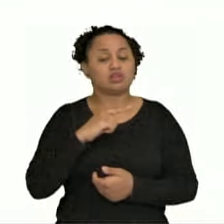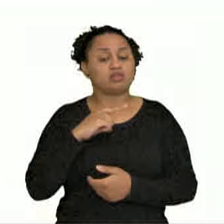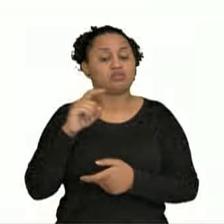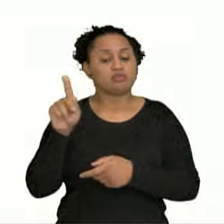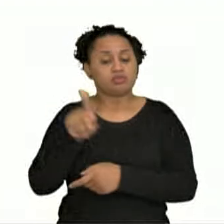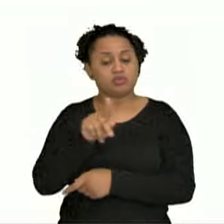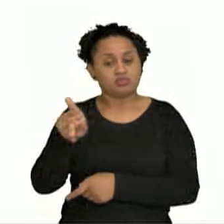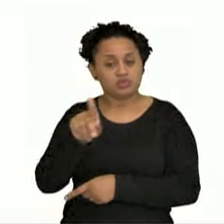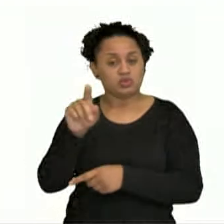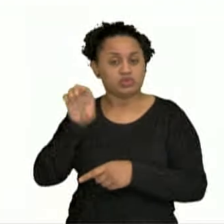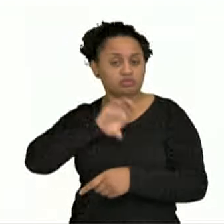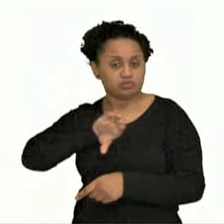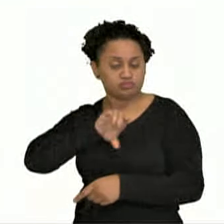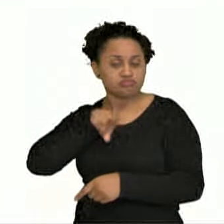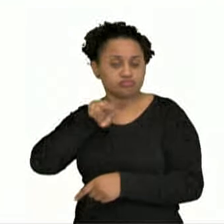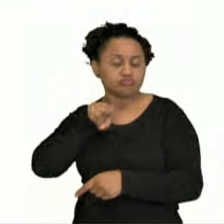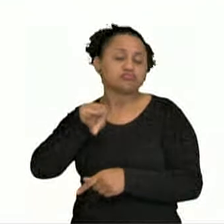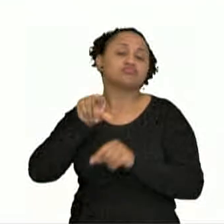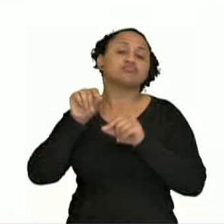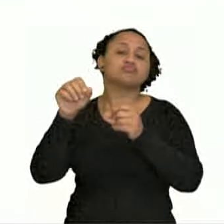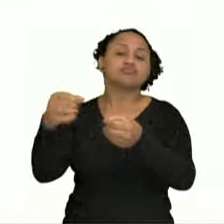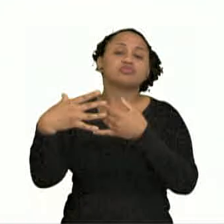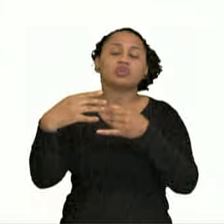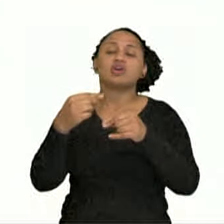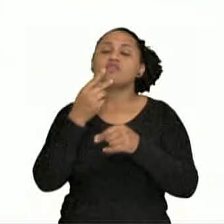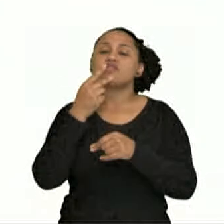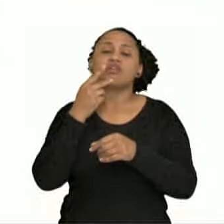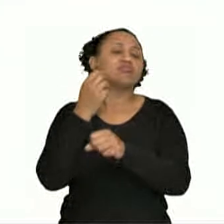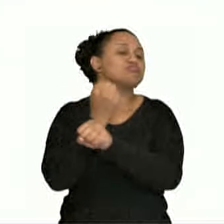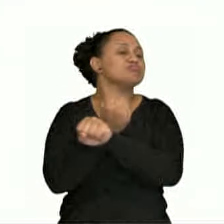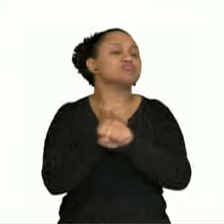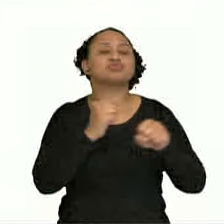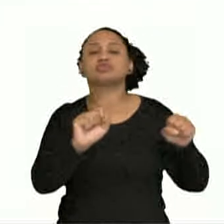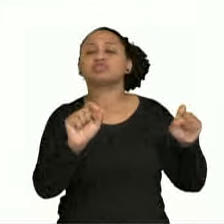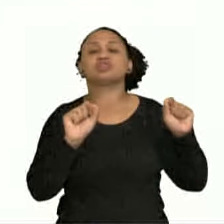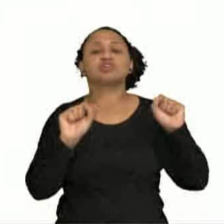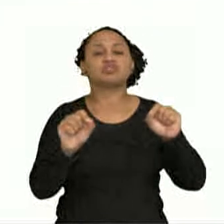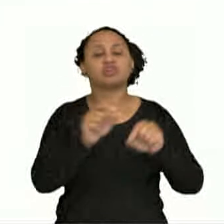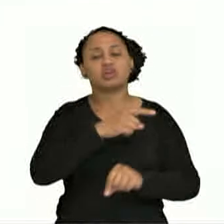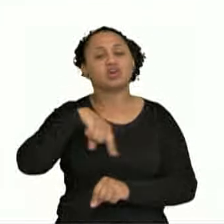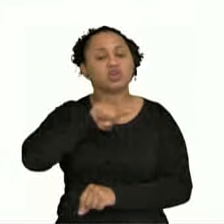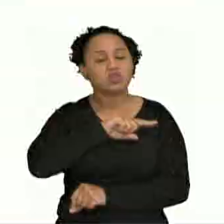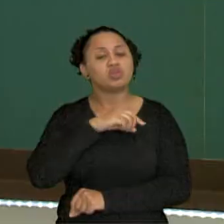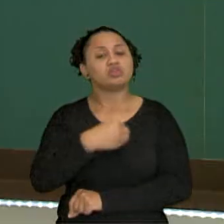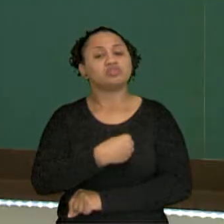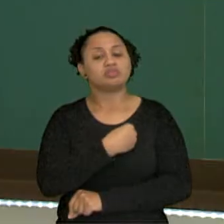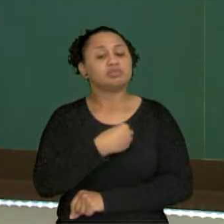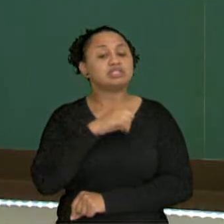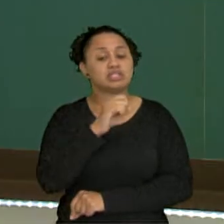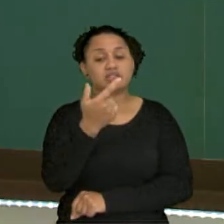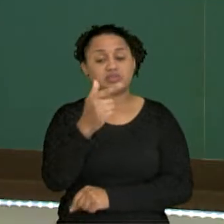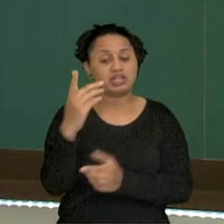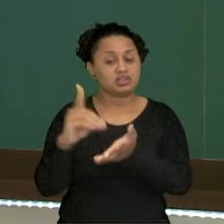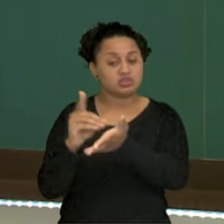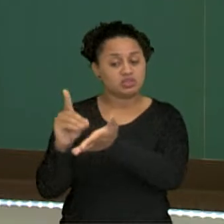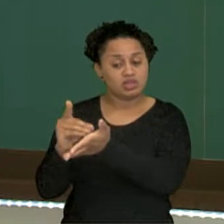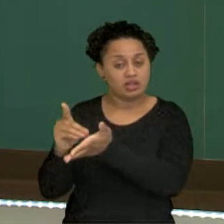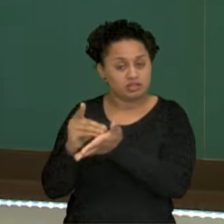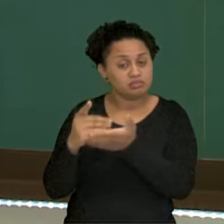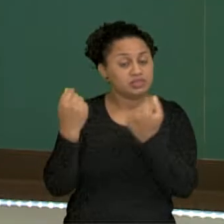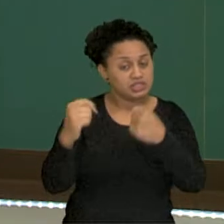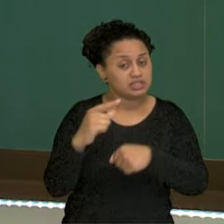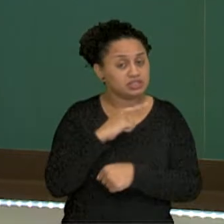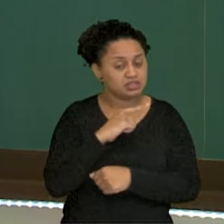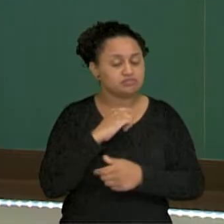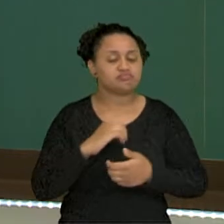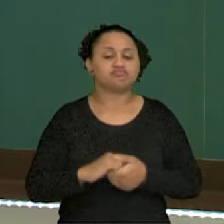de português que achava impossível a gente viver sem um dicionário perto. Eu